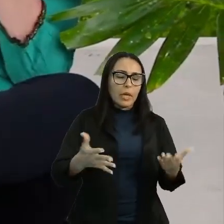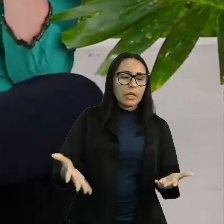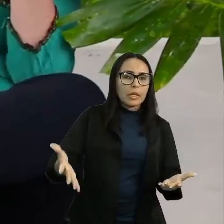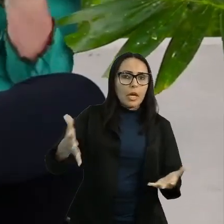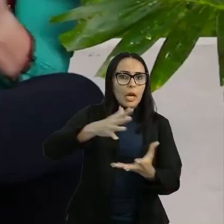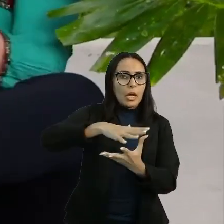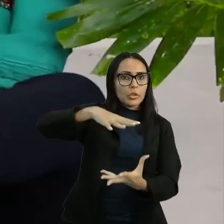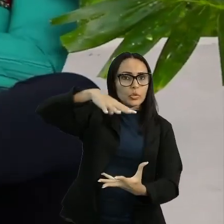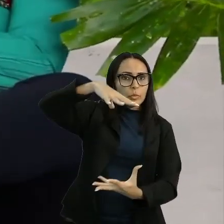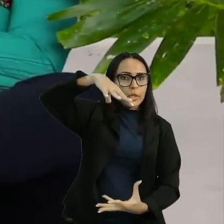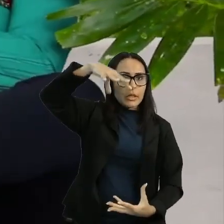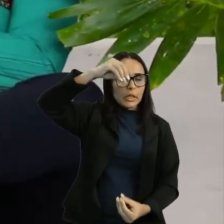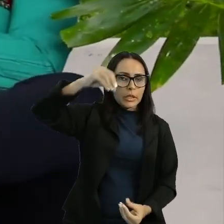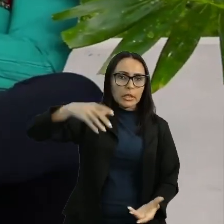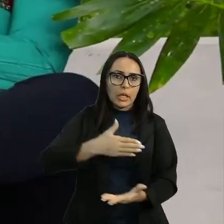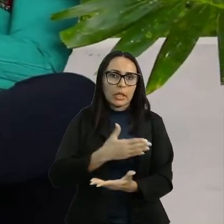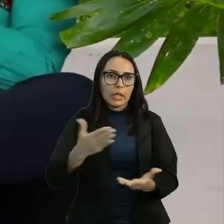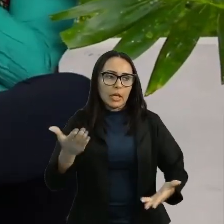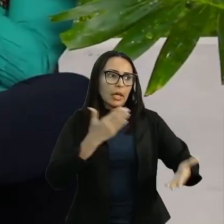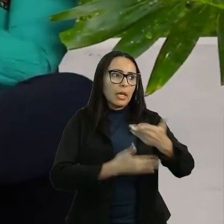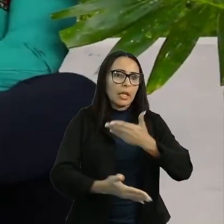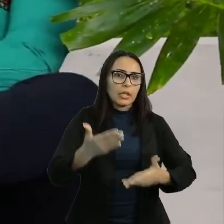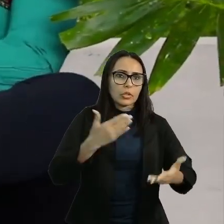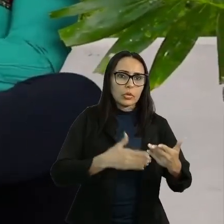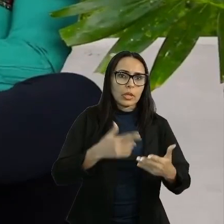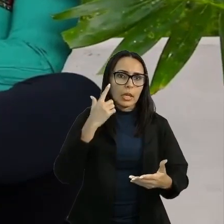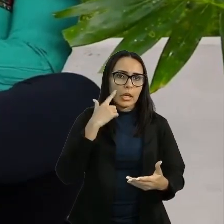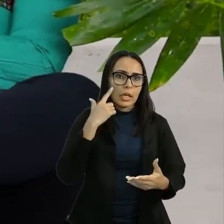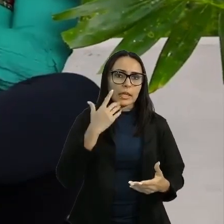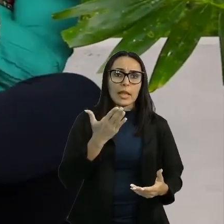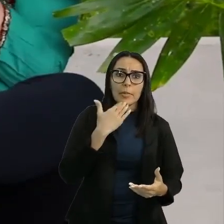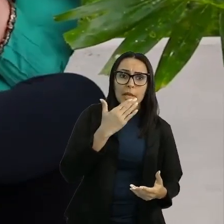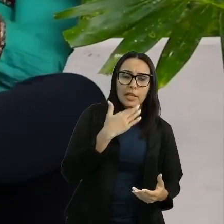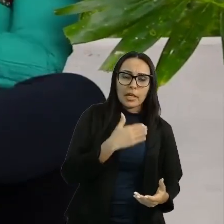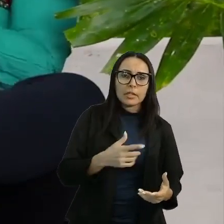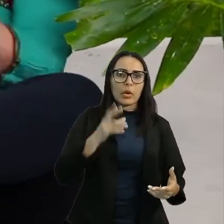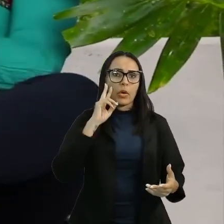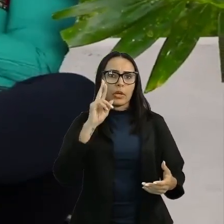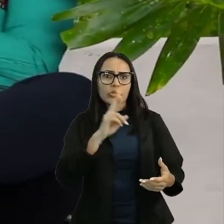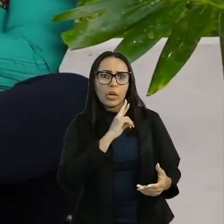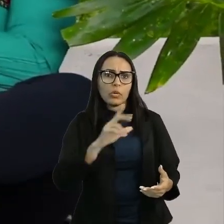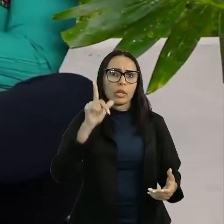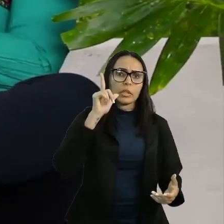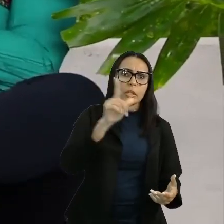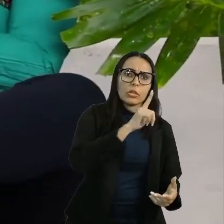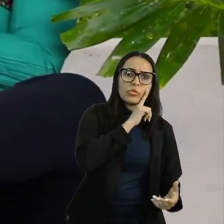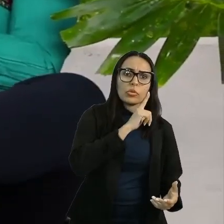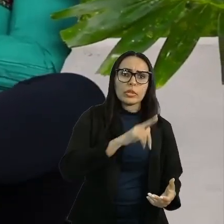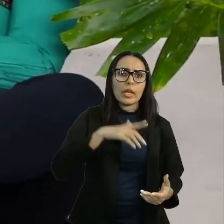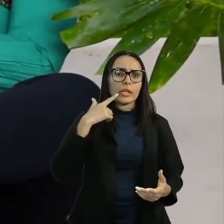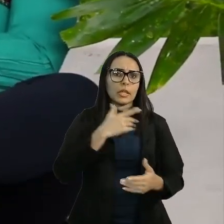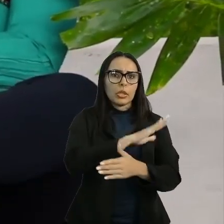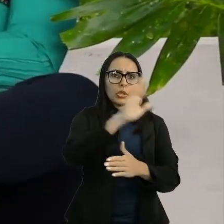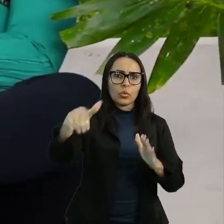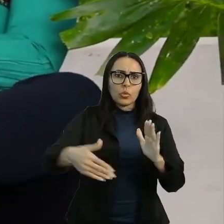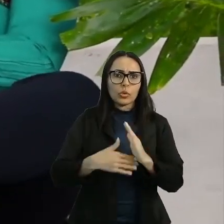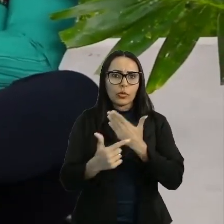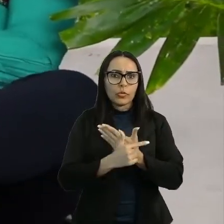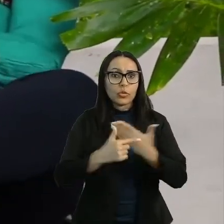a proposta. E também pela proposta do nosso mestre de vida simples, pensamento elevado, então de fato faz você peneirar um pouco